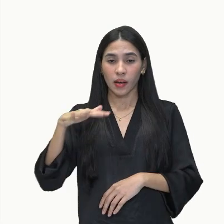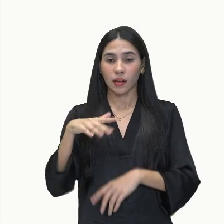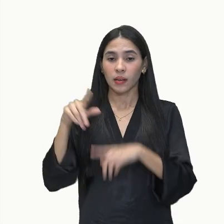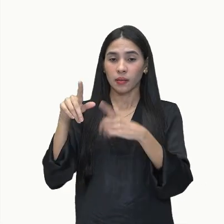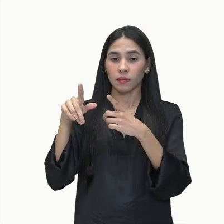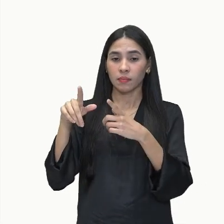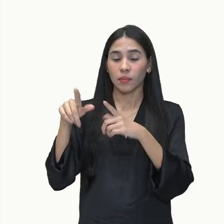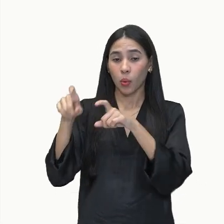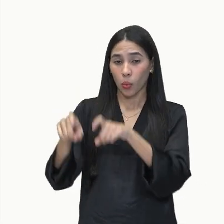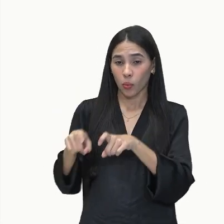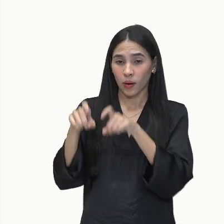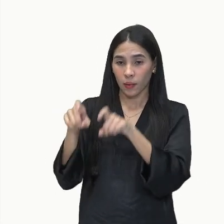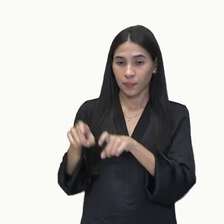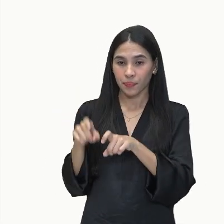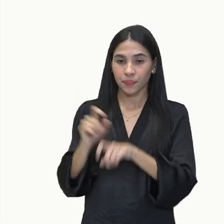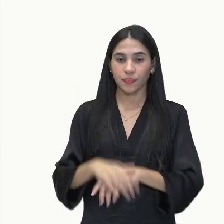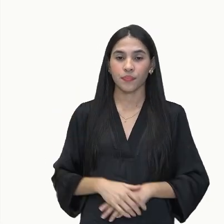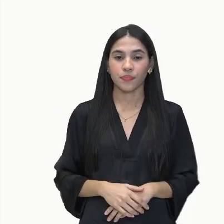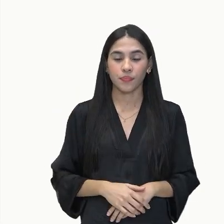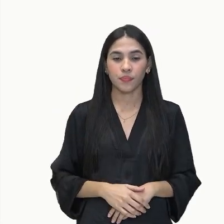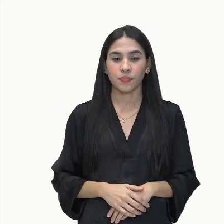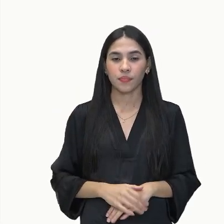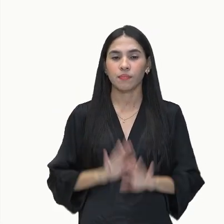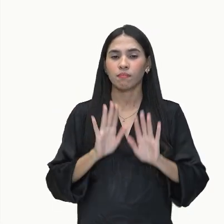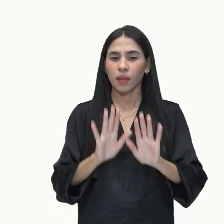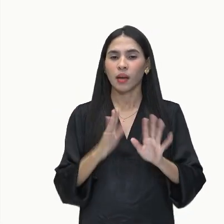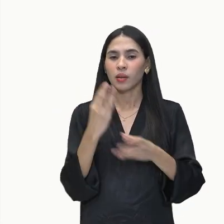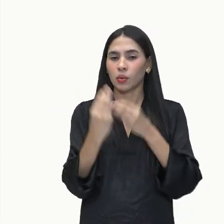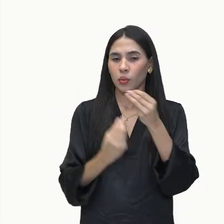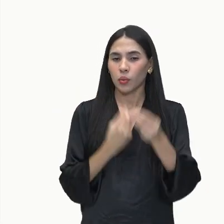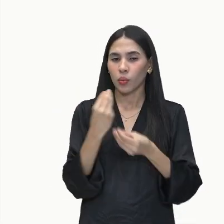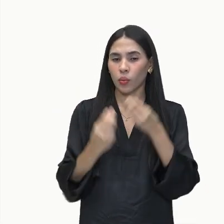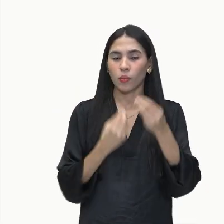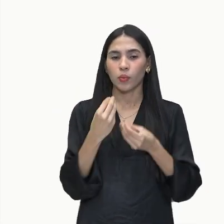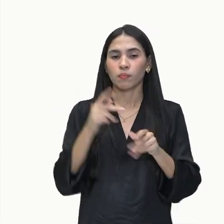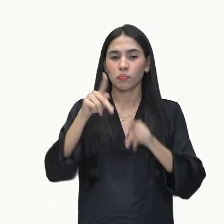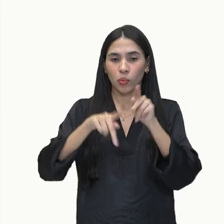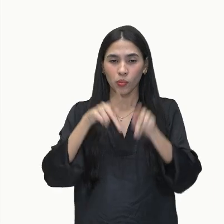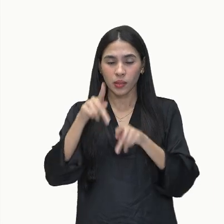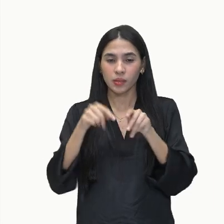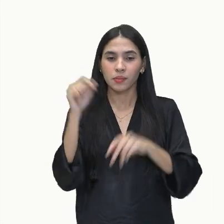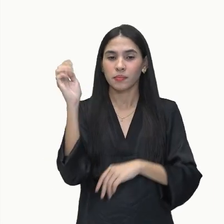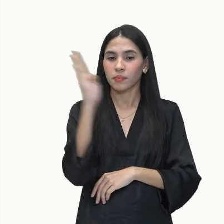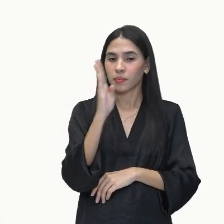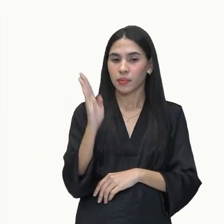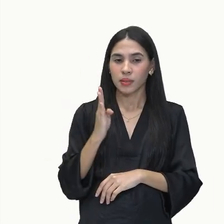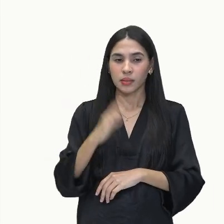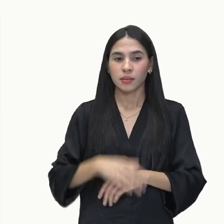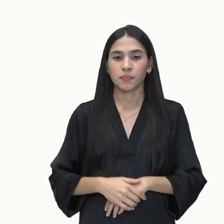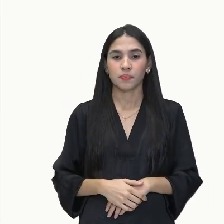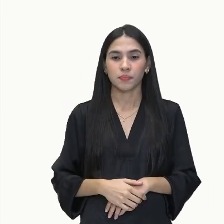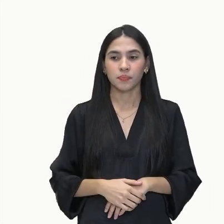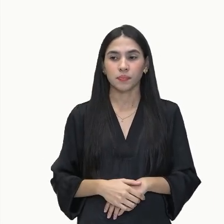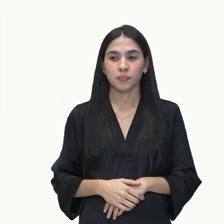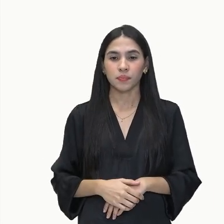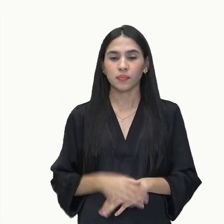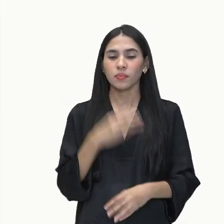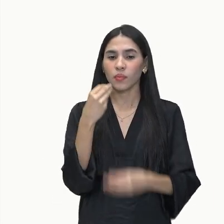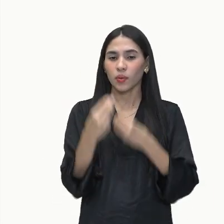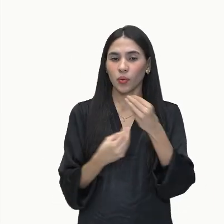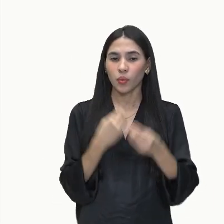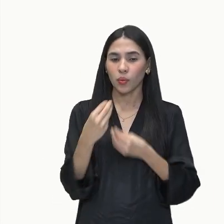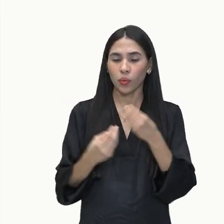áreas rurais. E como é que é essa população do Brasil, né? Como é que como é que